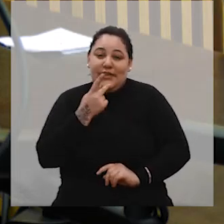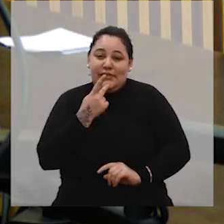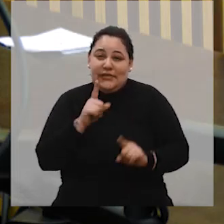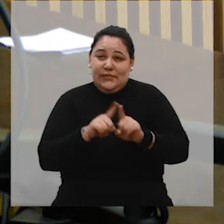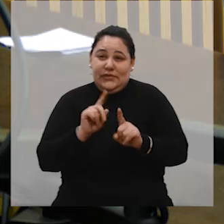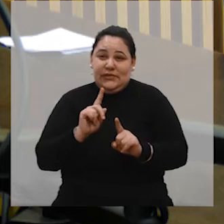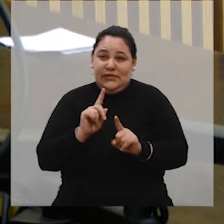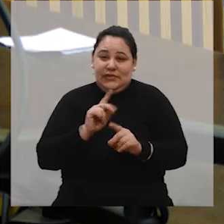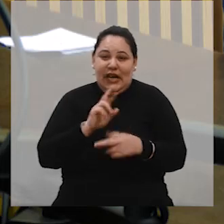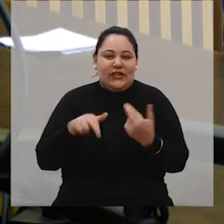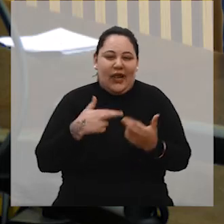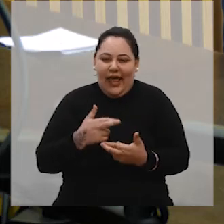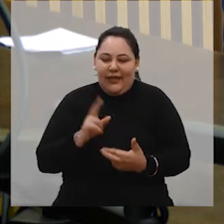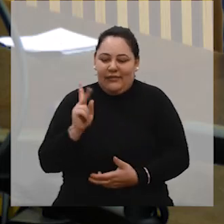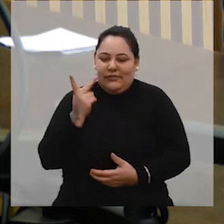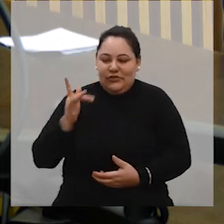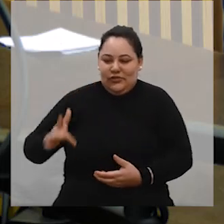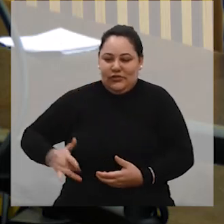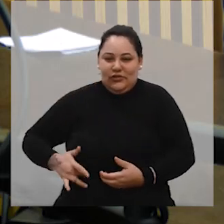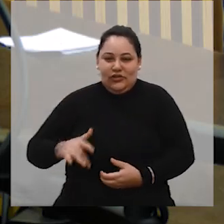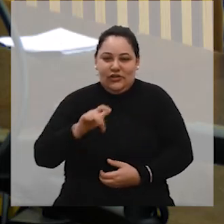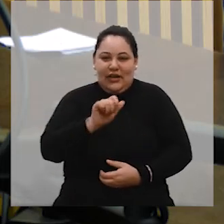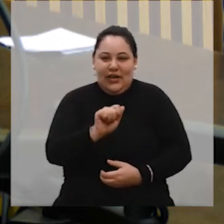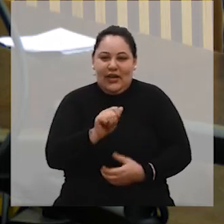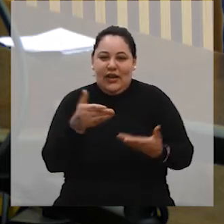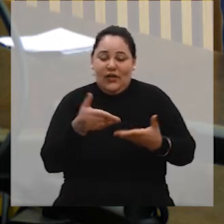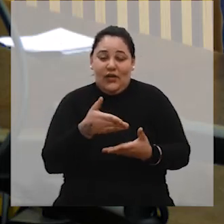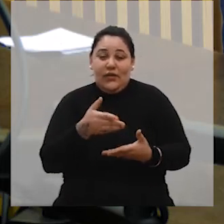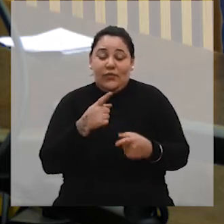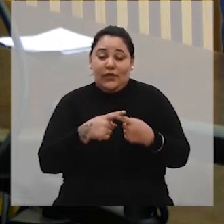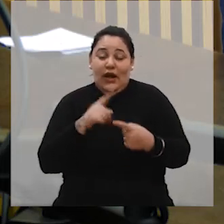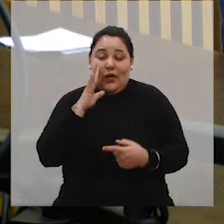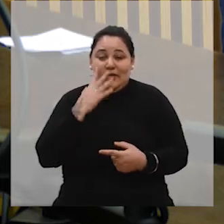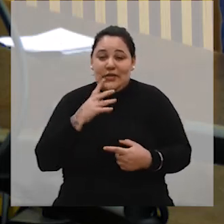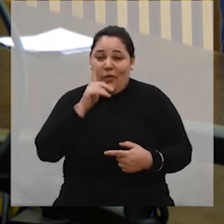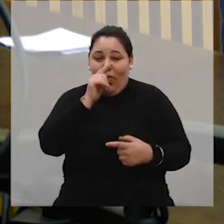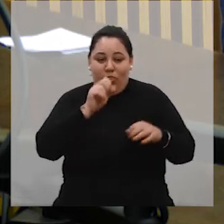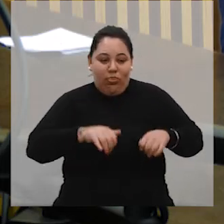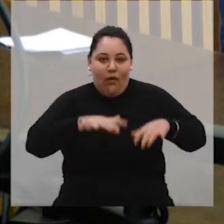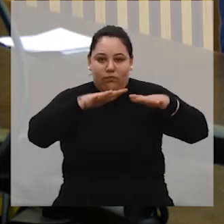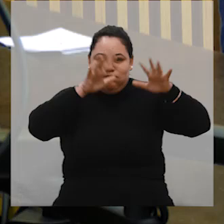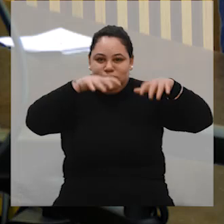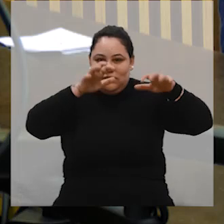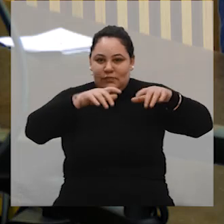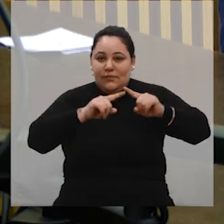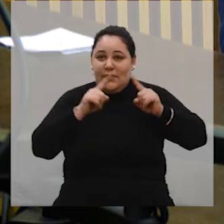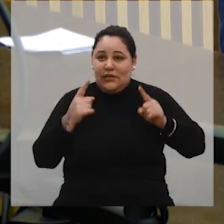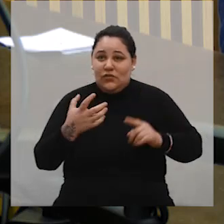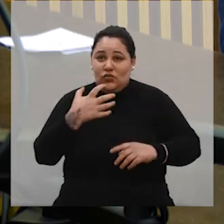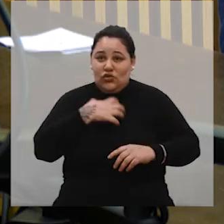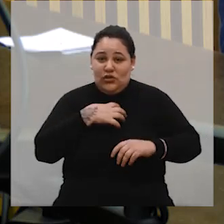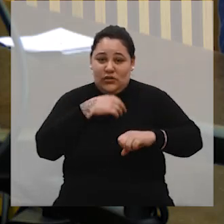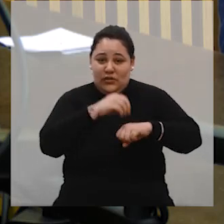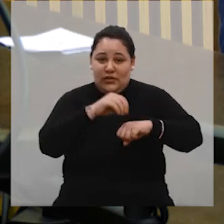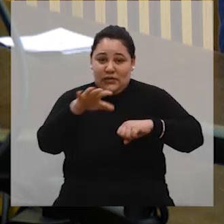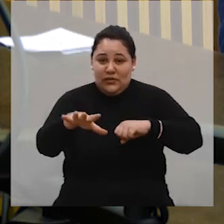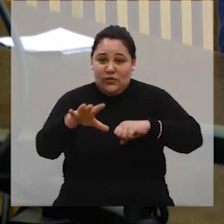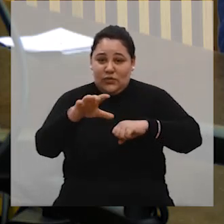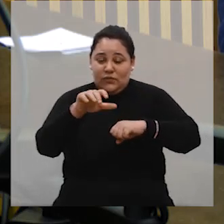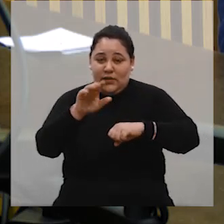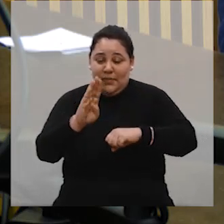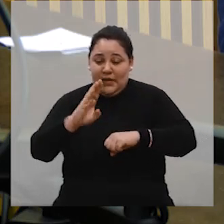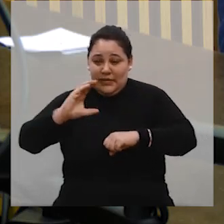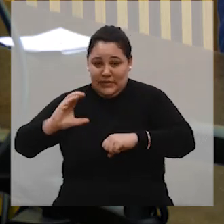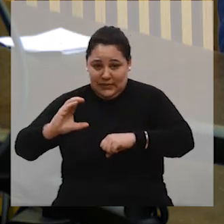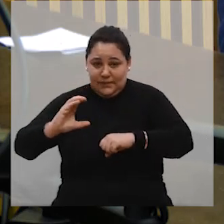relação à hepatite A, que nesse momento está em alta, em virtude das enchentes, mas a forma de transmissão da hepatite B e C,